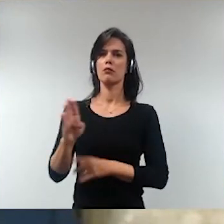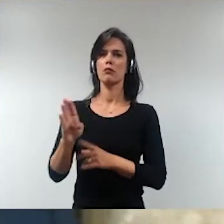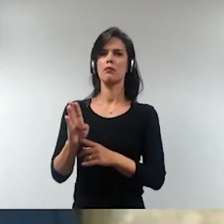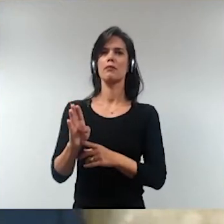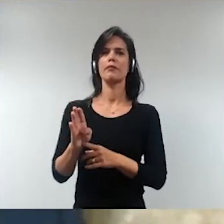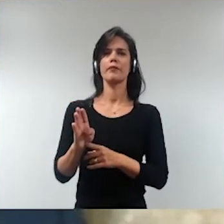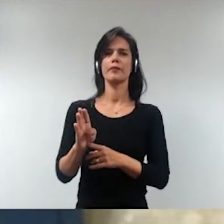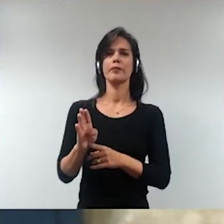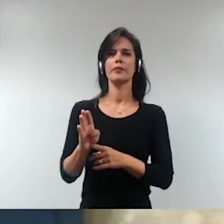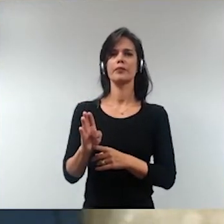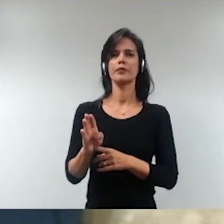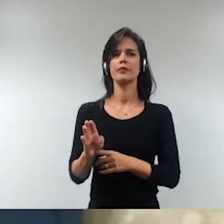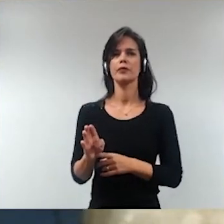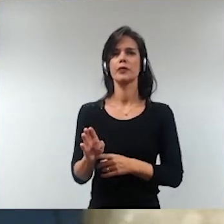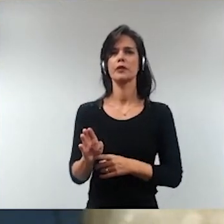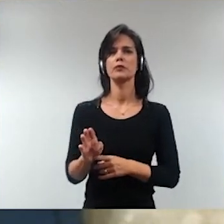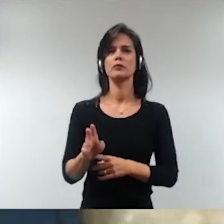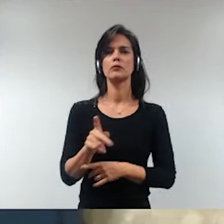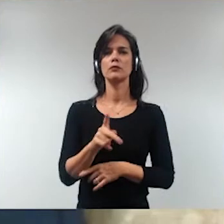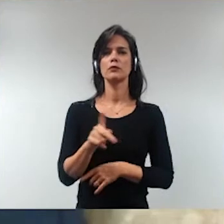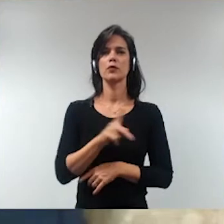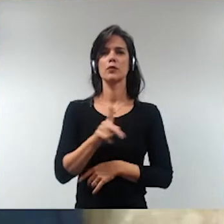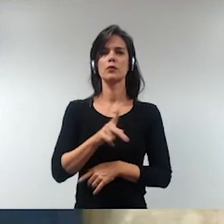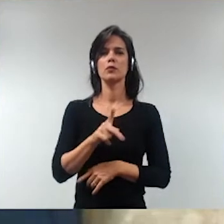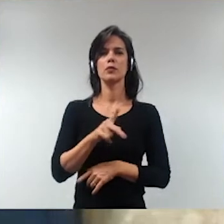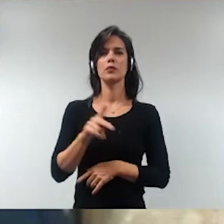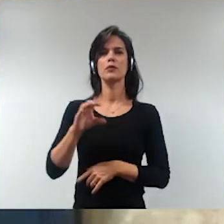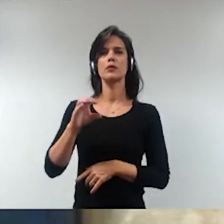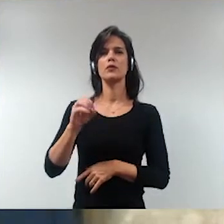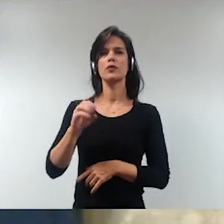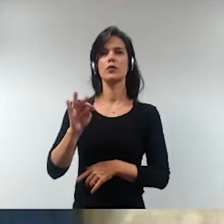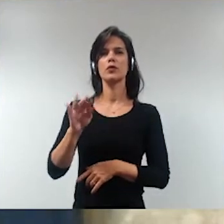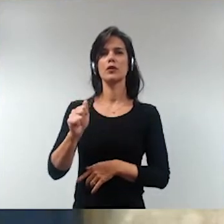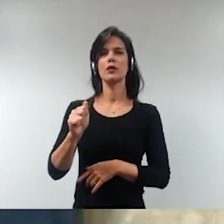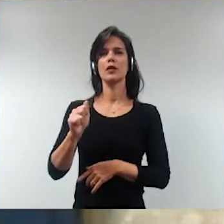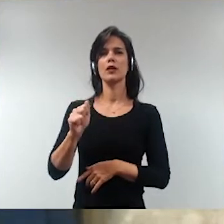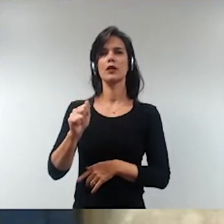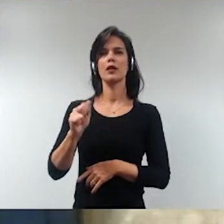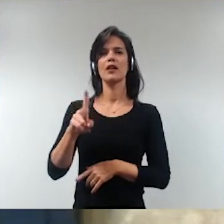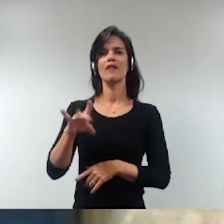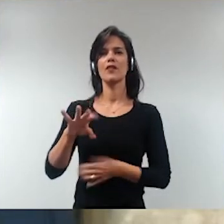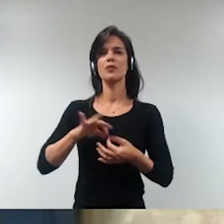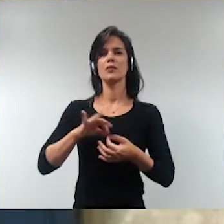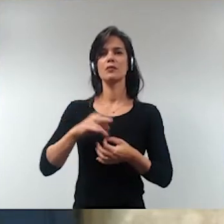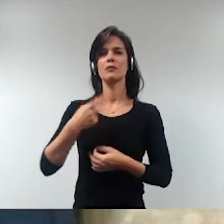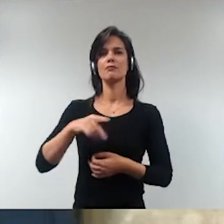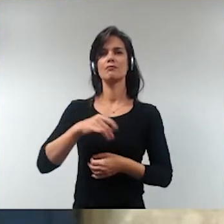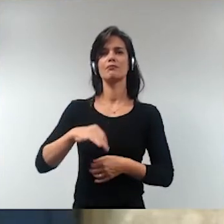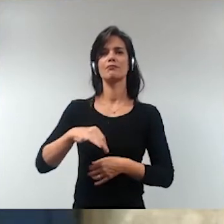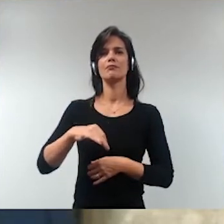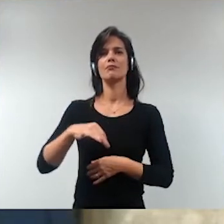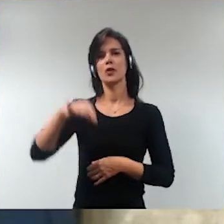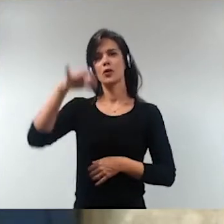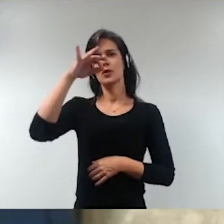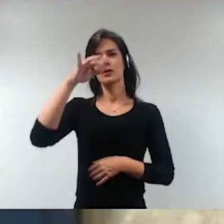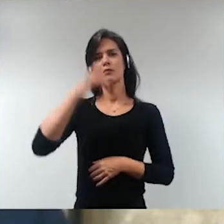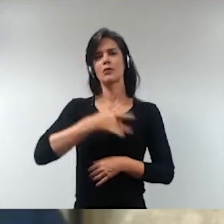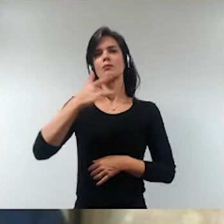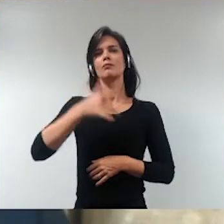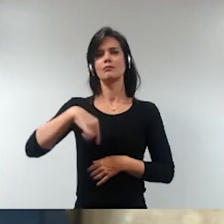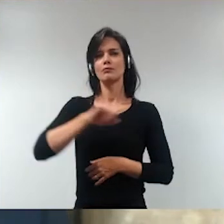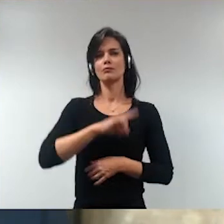aí que o espírito do professor Otávio nos ilumine nesse debate, nos ilumine nesse momento difícil, ele